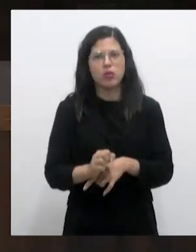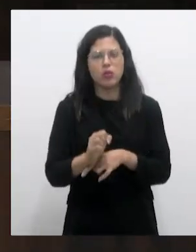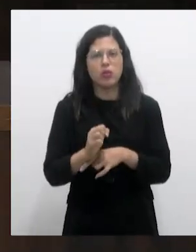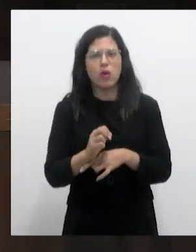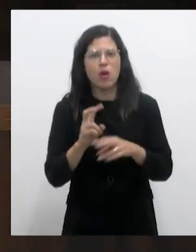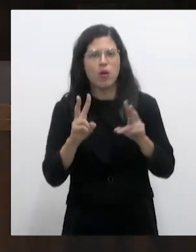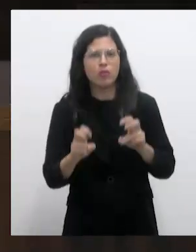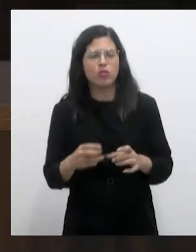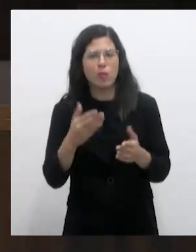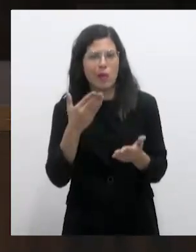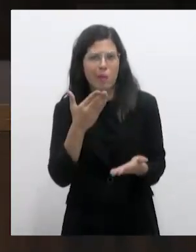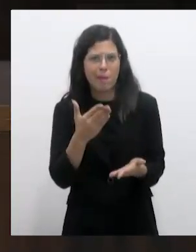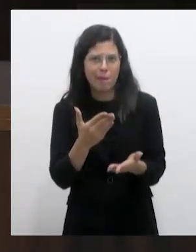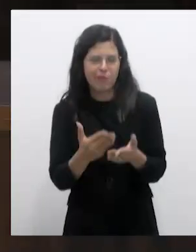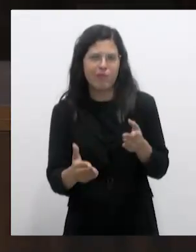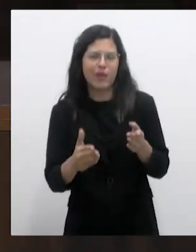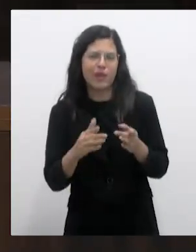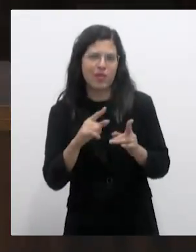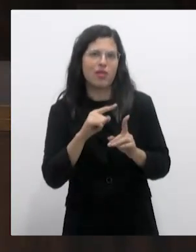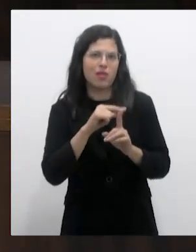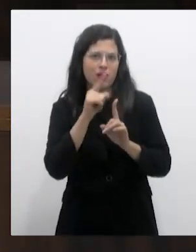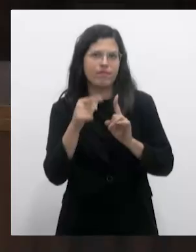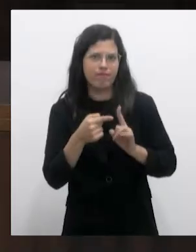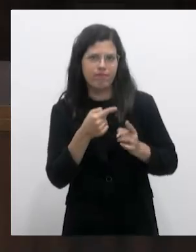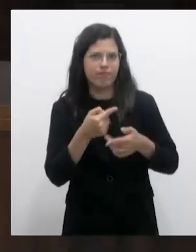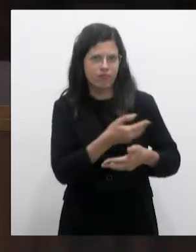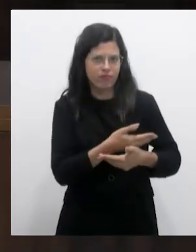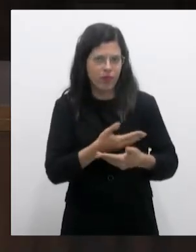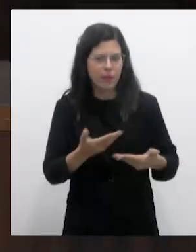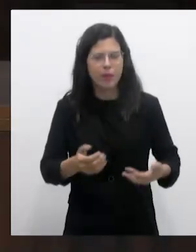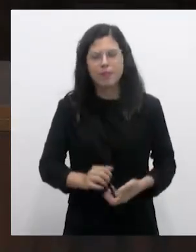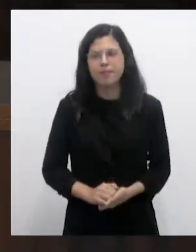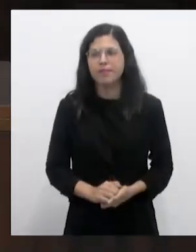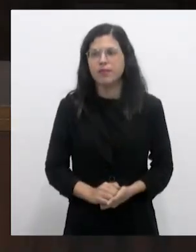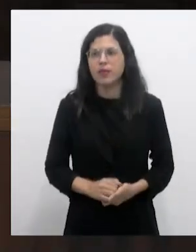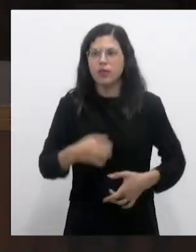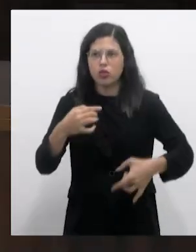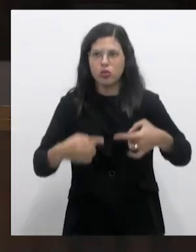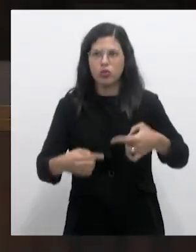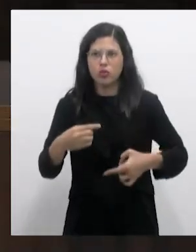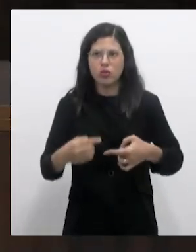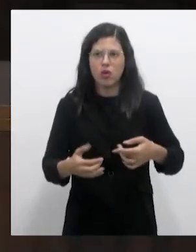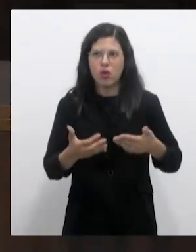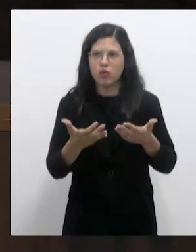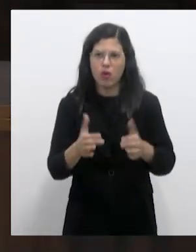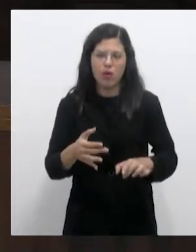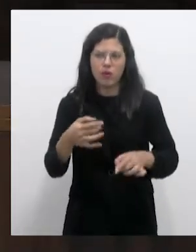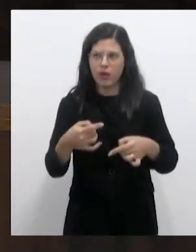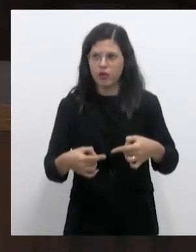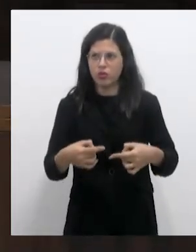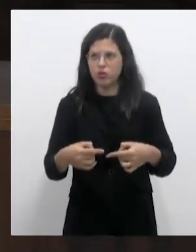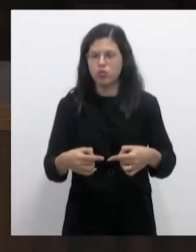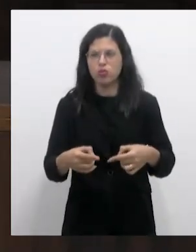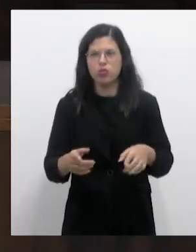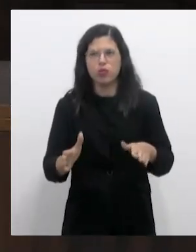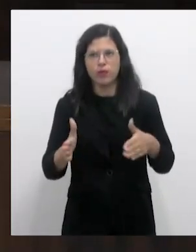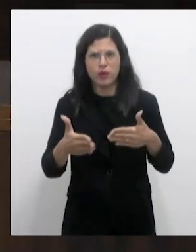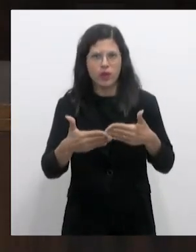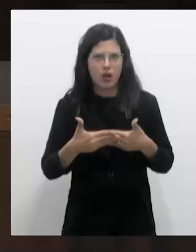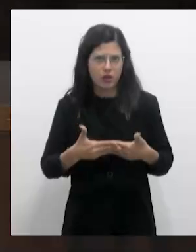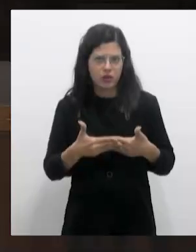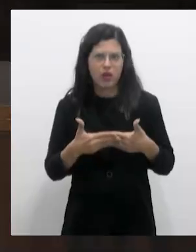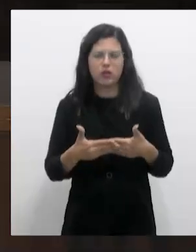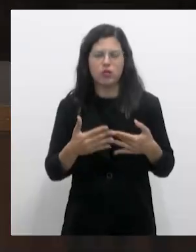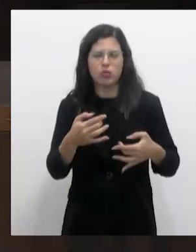Perda Gestacional, Neonatal e Infantil. Em discussão. Não havendo quem queira discutir,